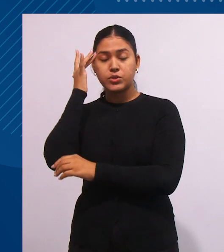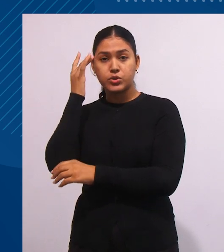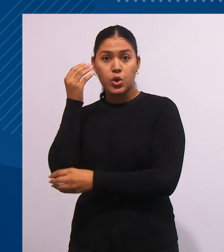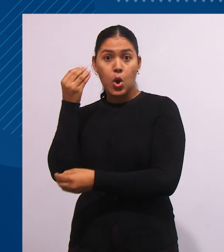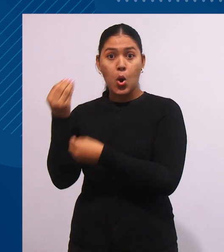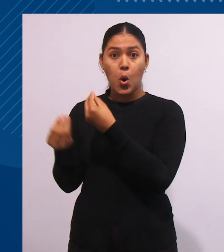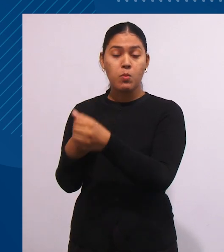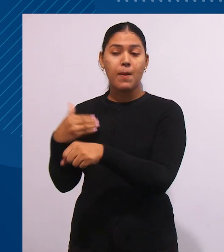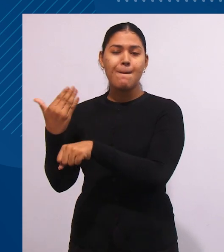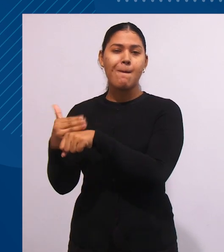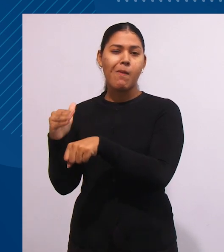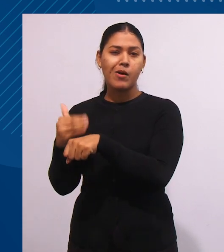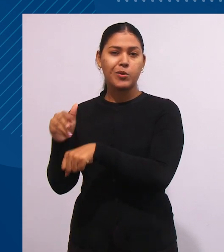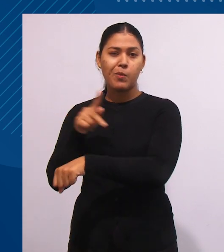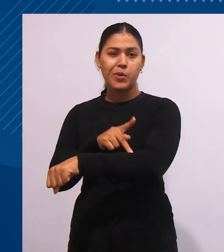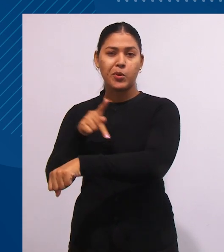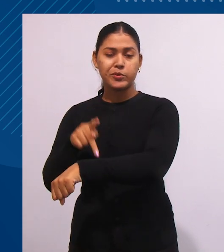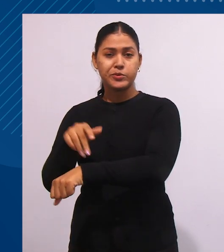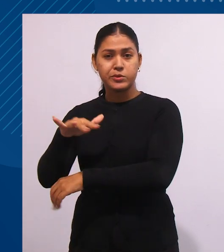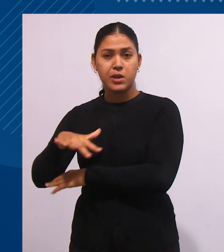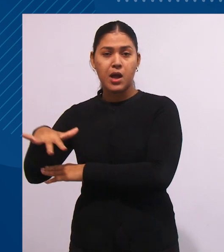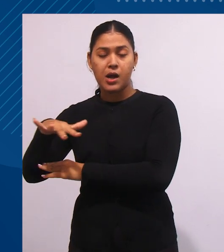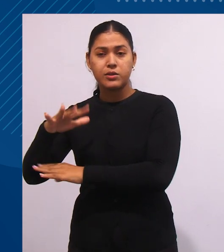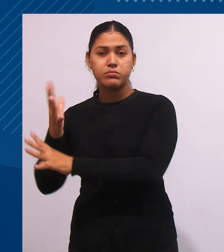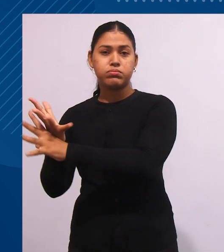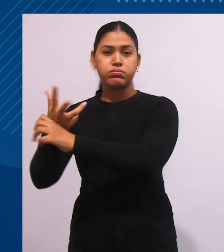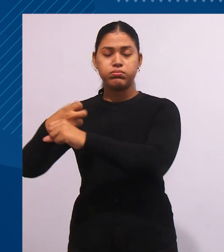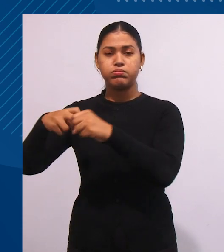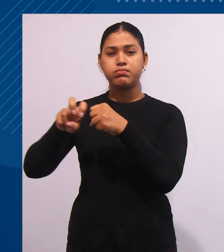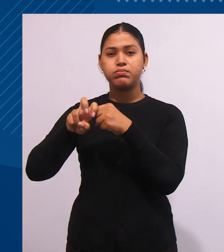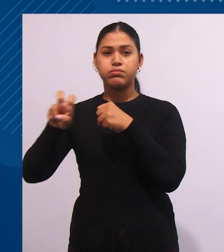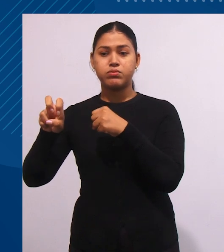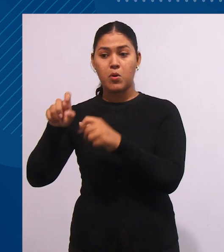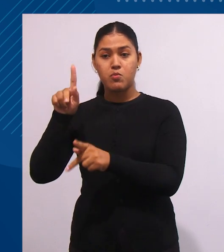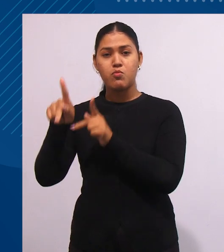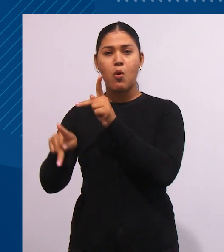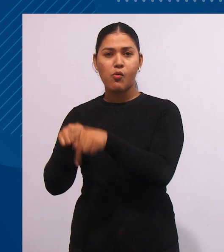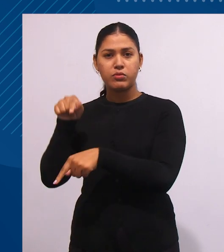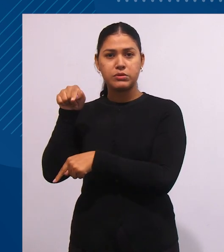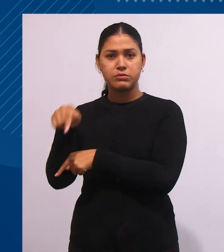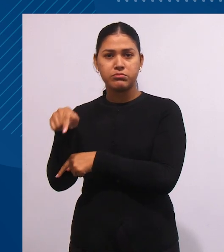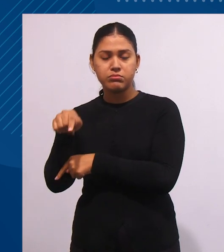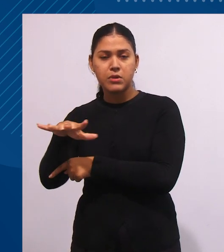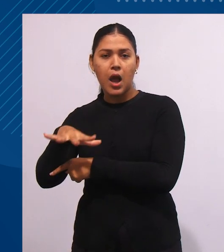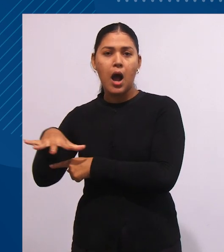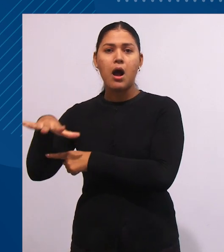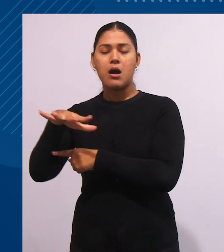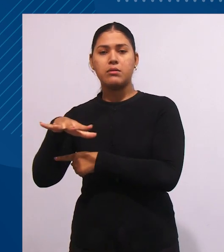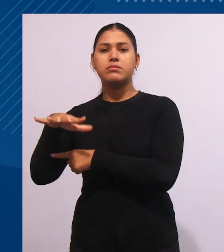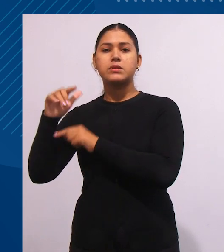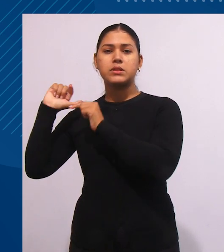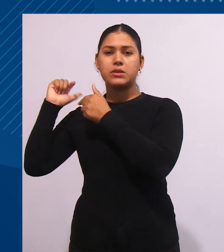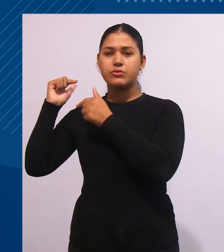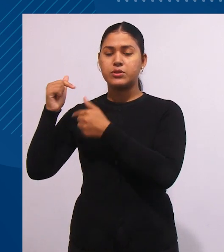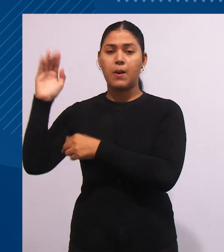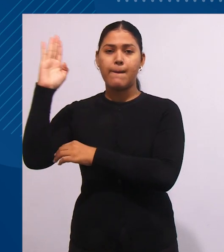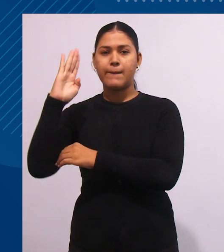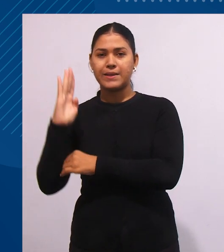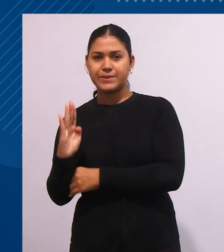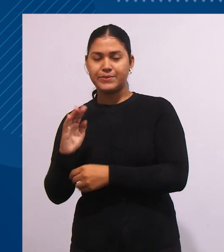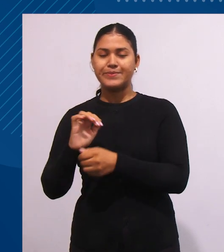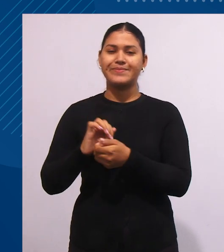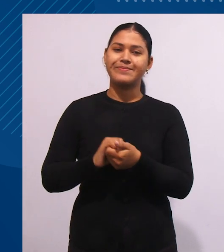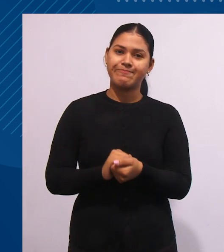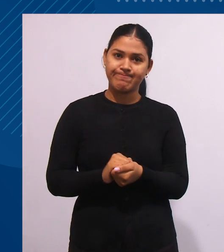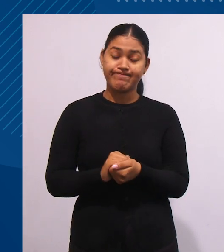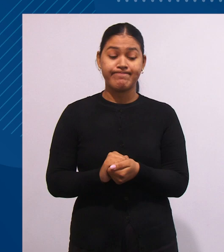oferta, né? Essa prática da educação intercultural para esses povos que são os povos originários do Brasil?